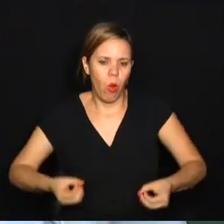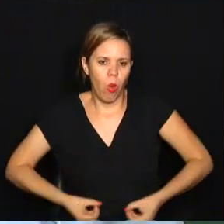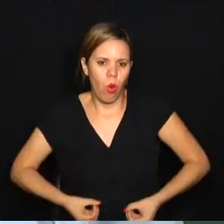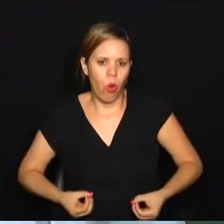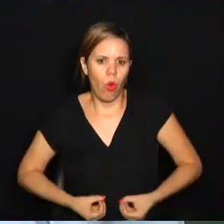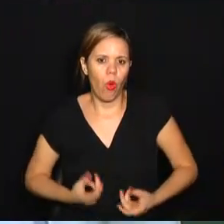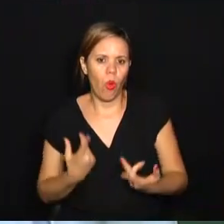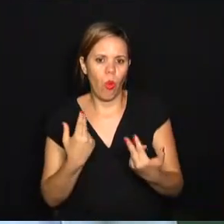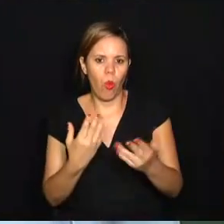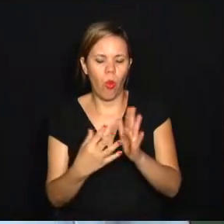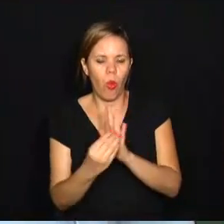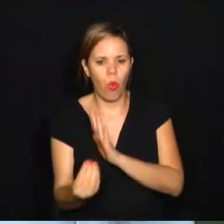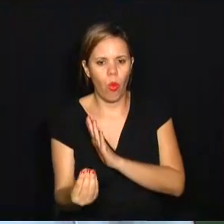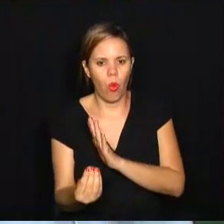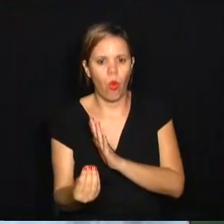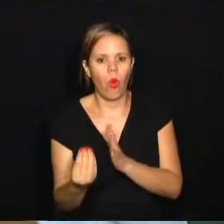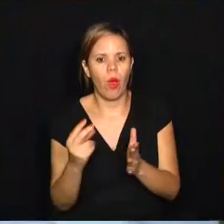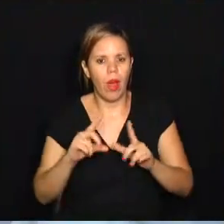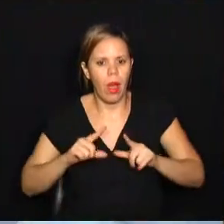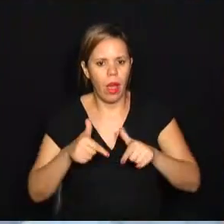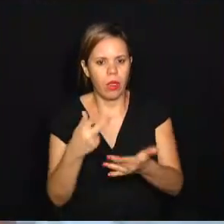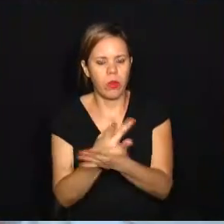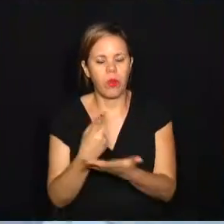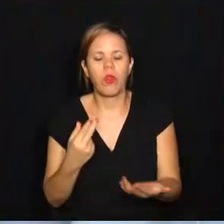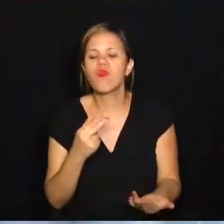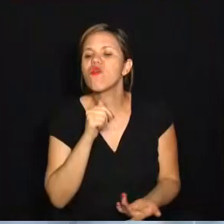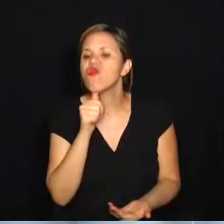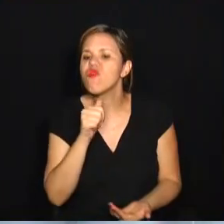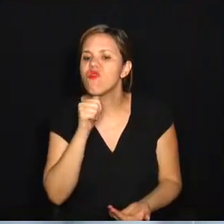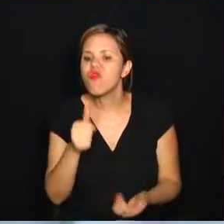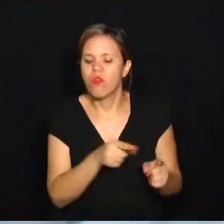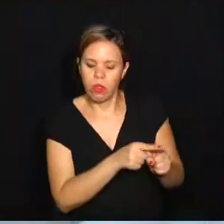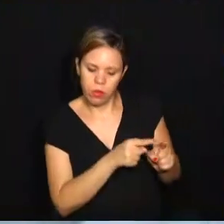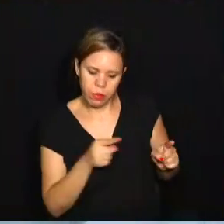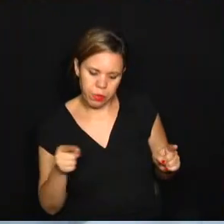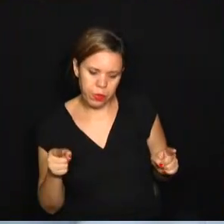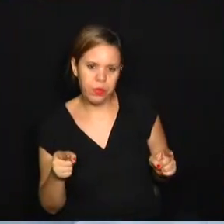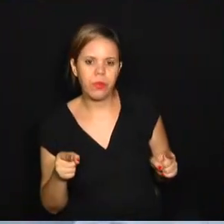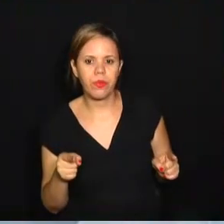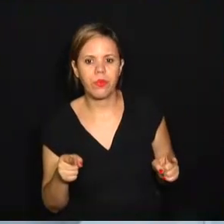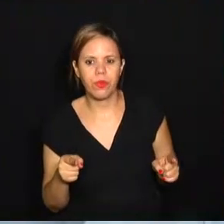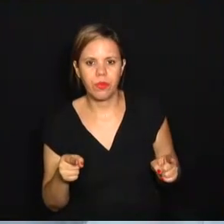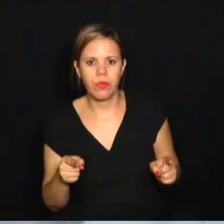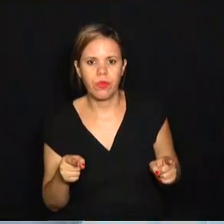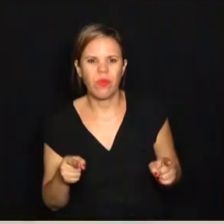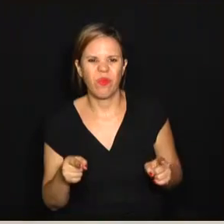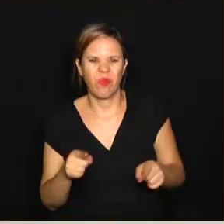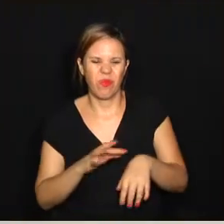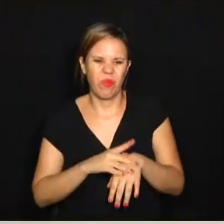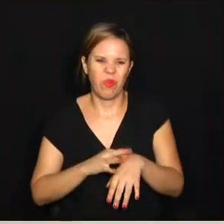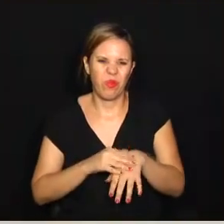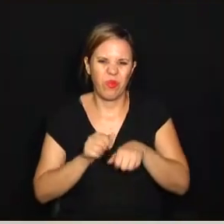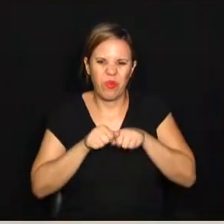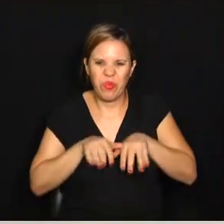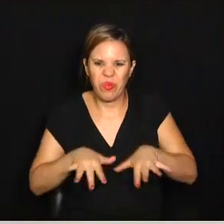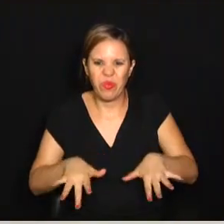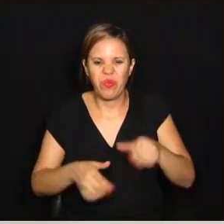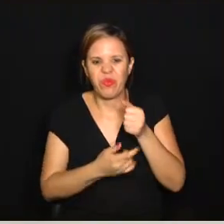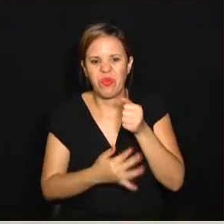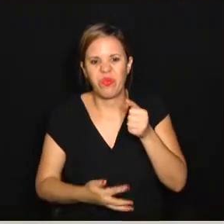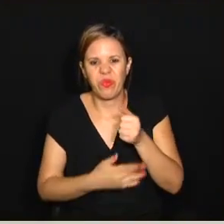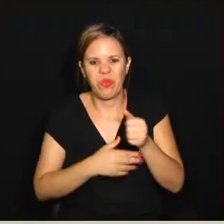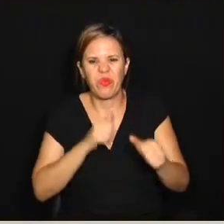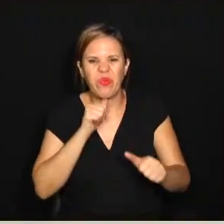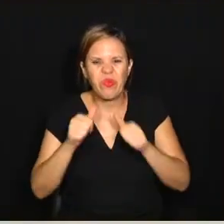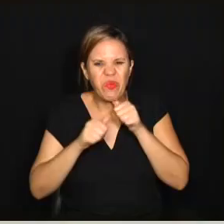da mesma forma ao ciclo menstrual, ou seja, durante a menstruação elas inflamam e sangram, gerando muita